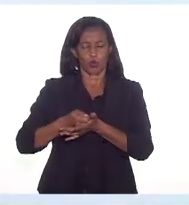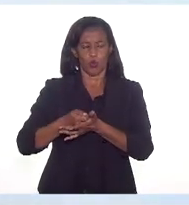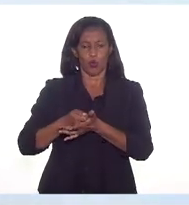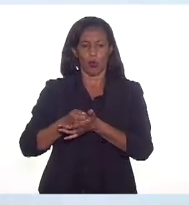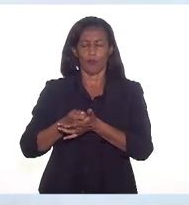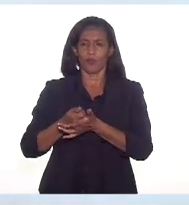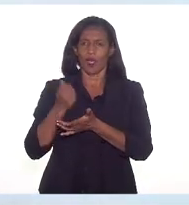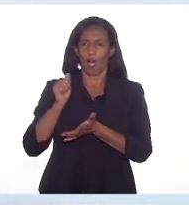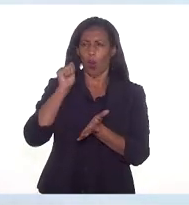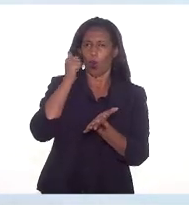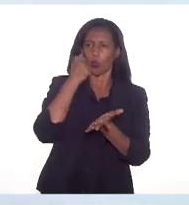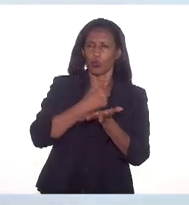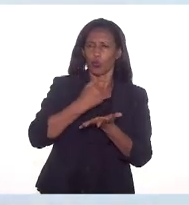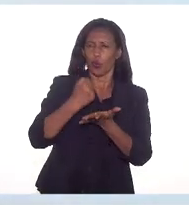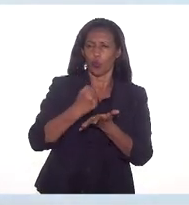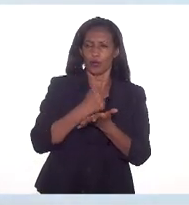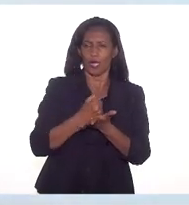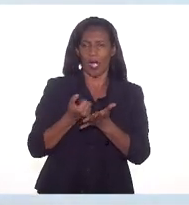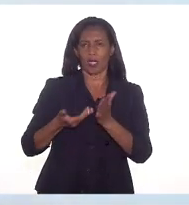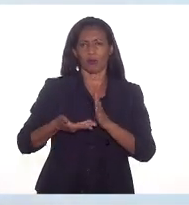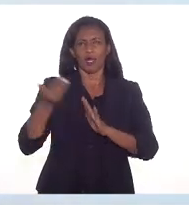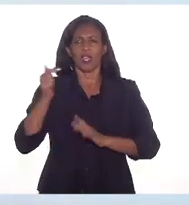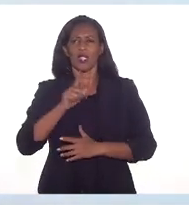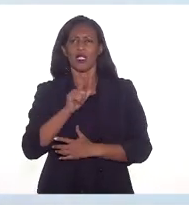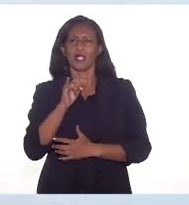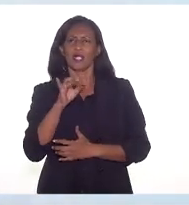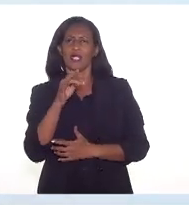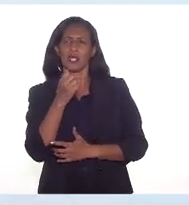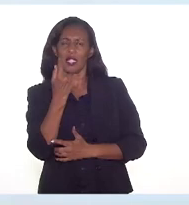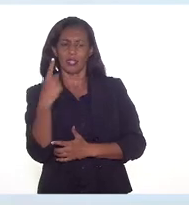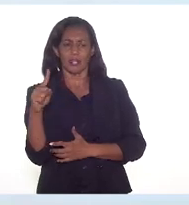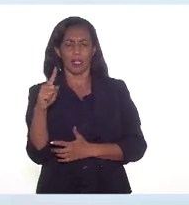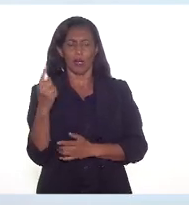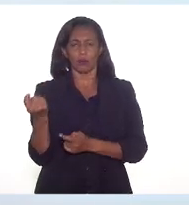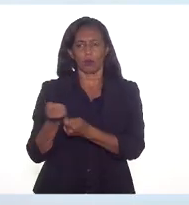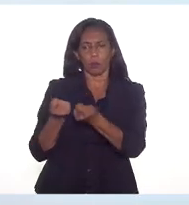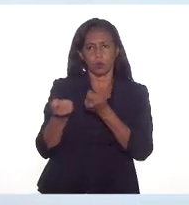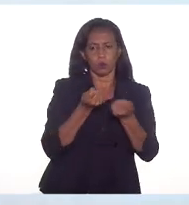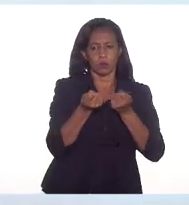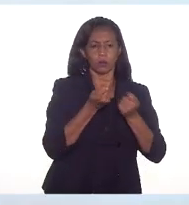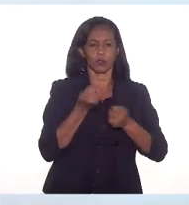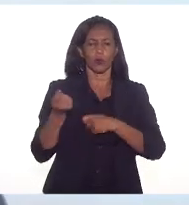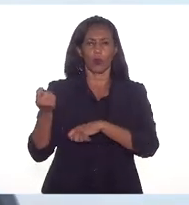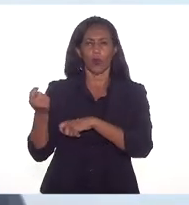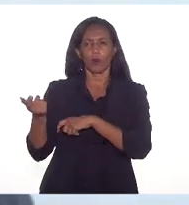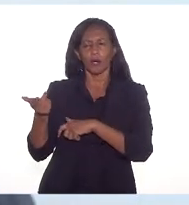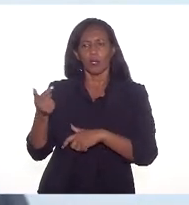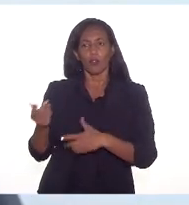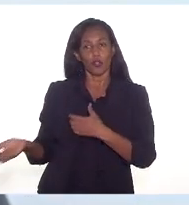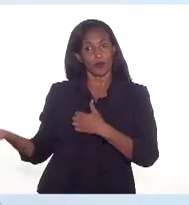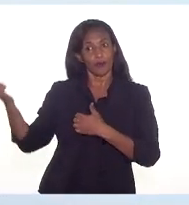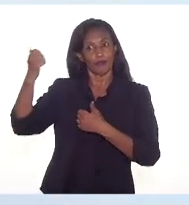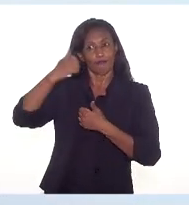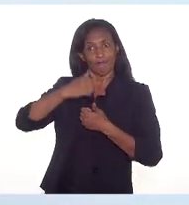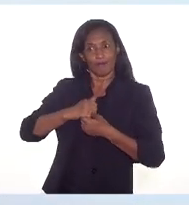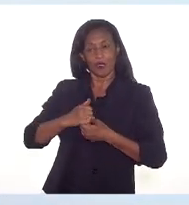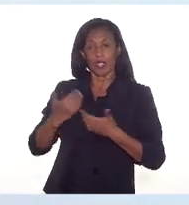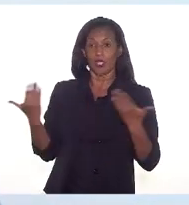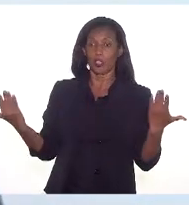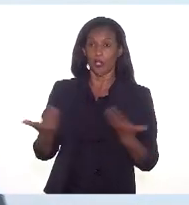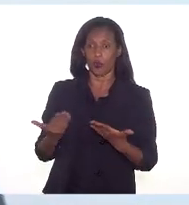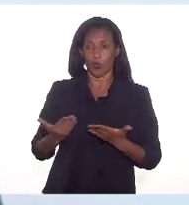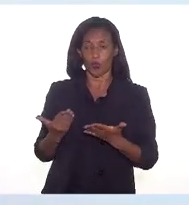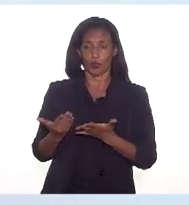60 contratos, suspender licitações até que a atividade econômica fosse restabelecida. E, obviamente,